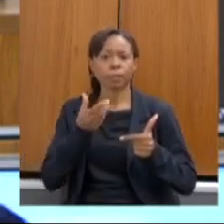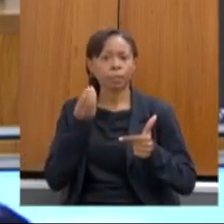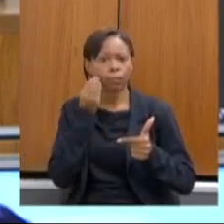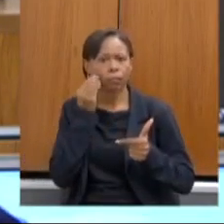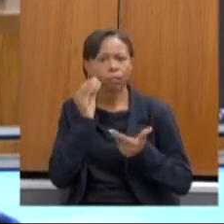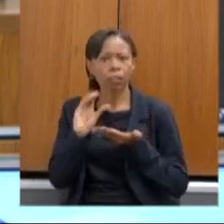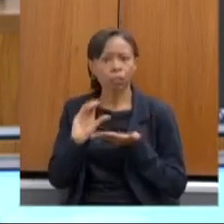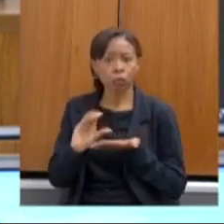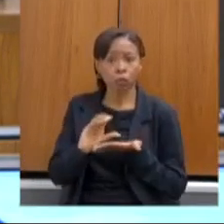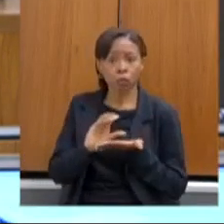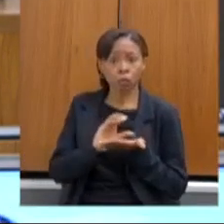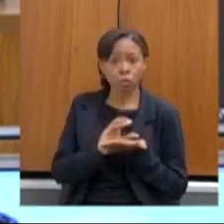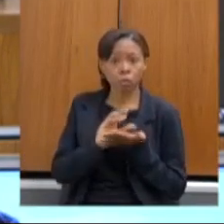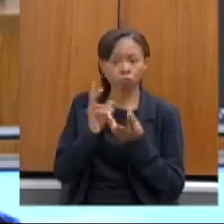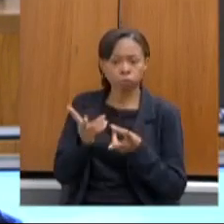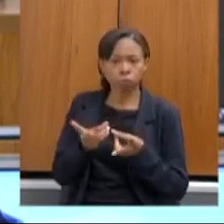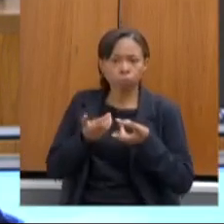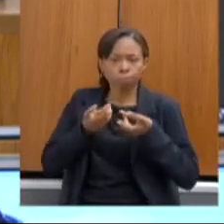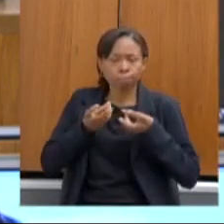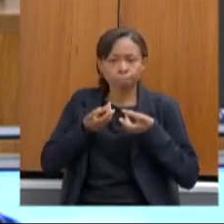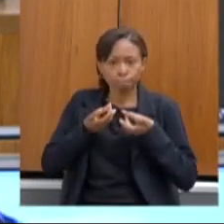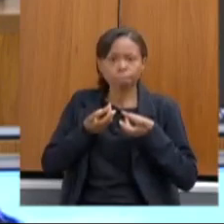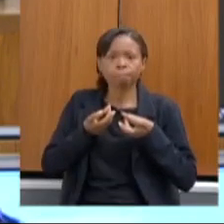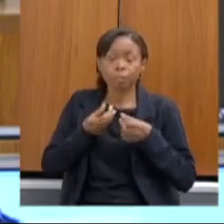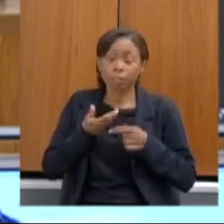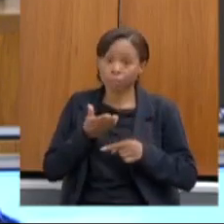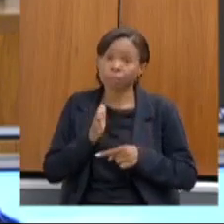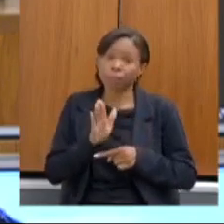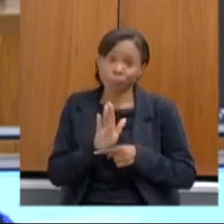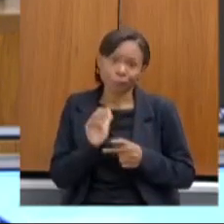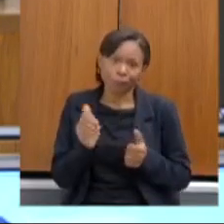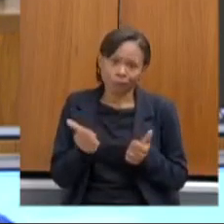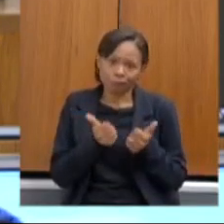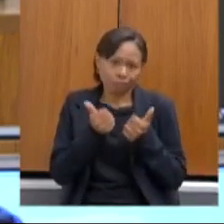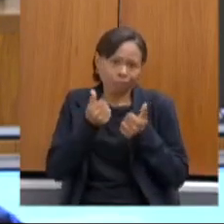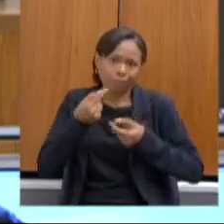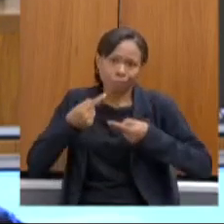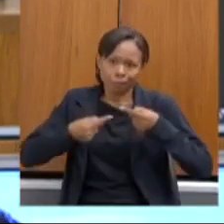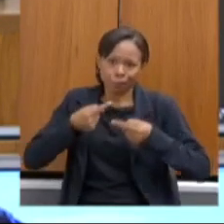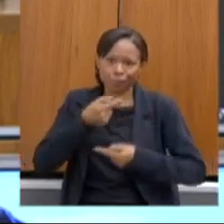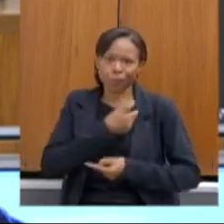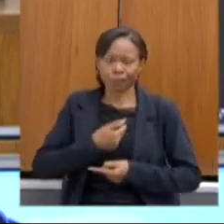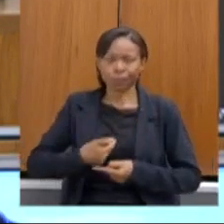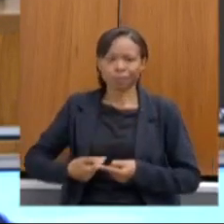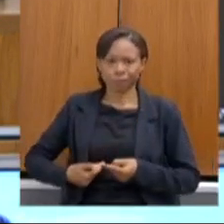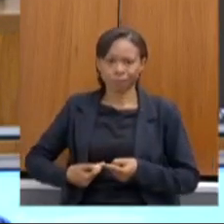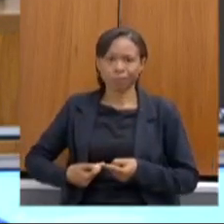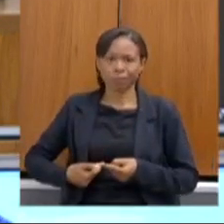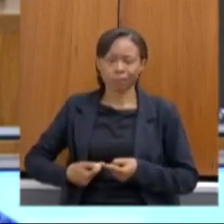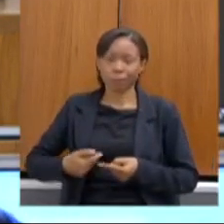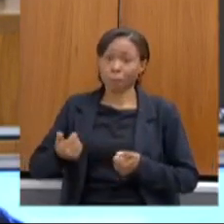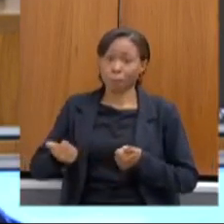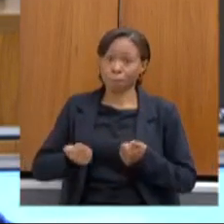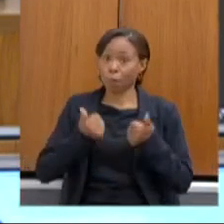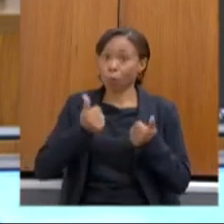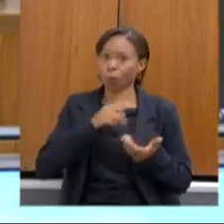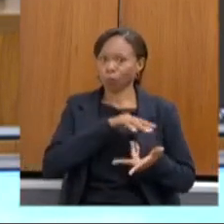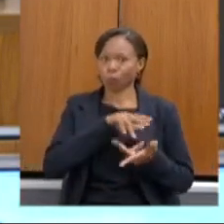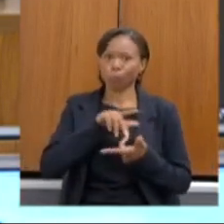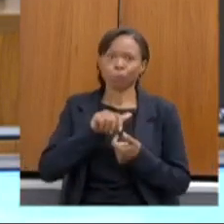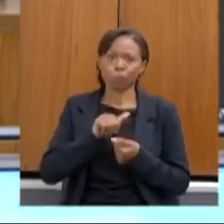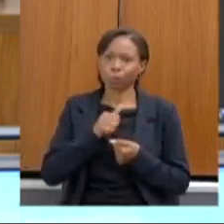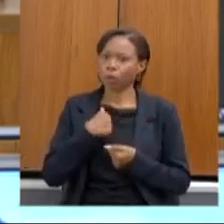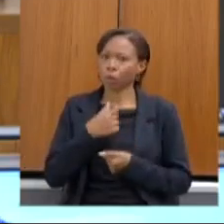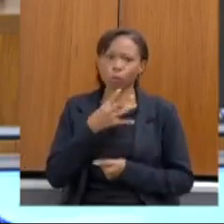porque são esses investimentos que vão nos ajudar a fazer a melhor política pública do mundo não conheço